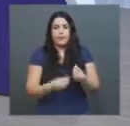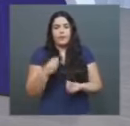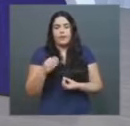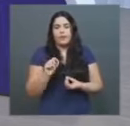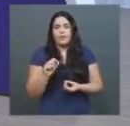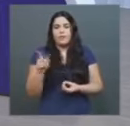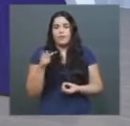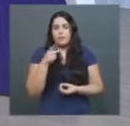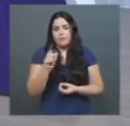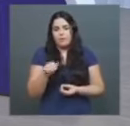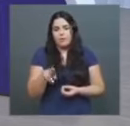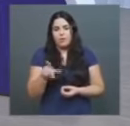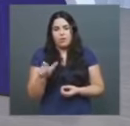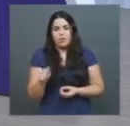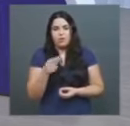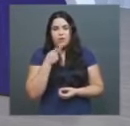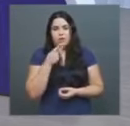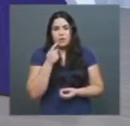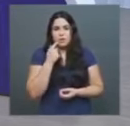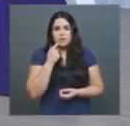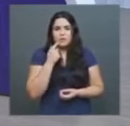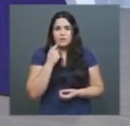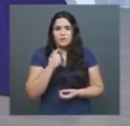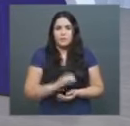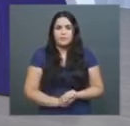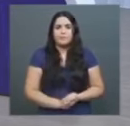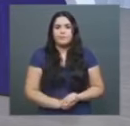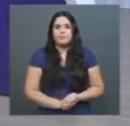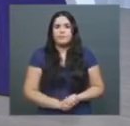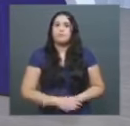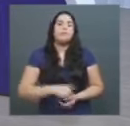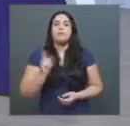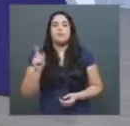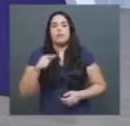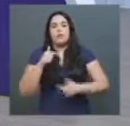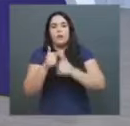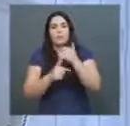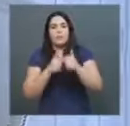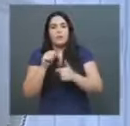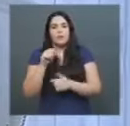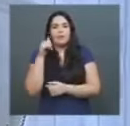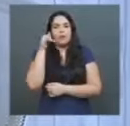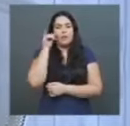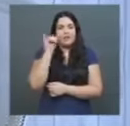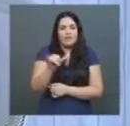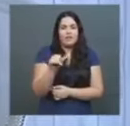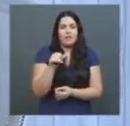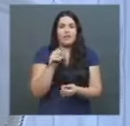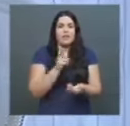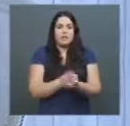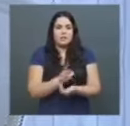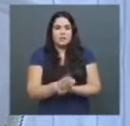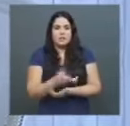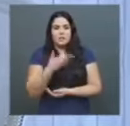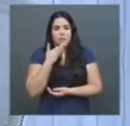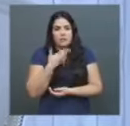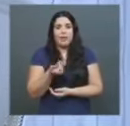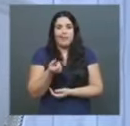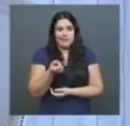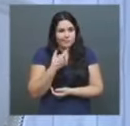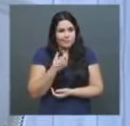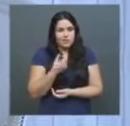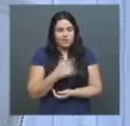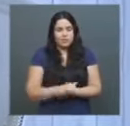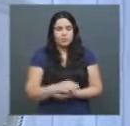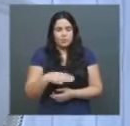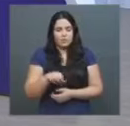Paula citou para a gente, que perpassam o trabalho de prevenção, que é sempre o melhor remédio, no caso também da